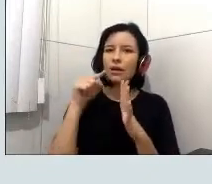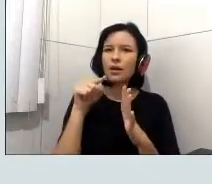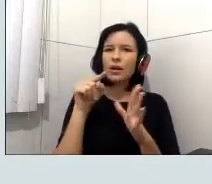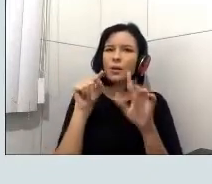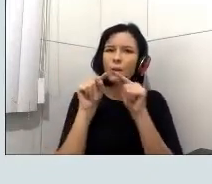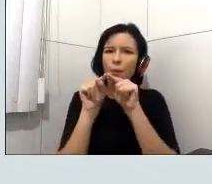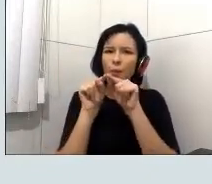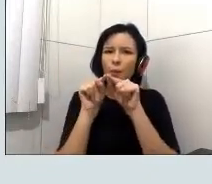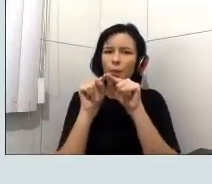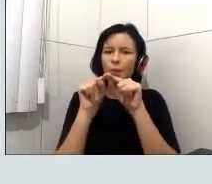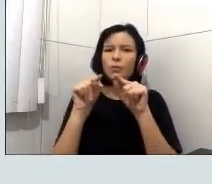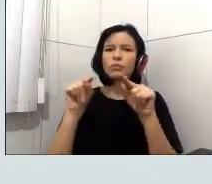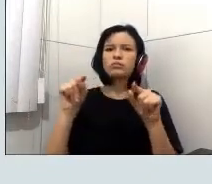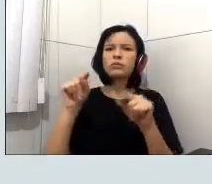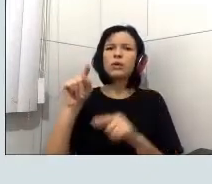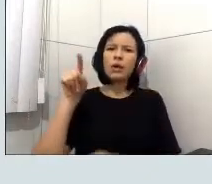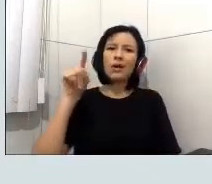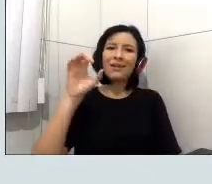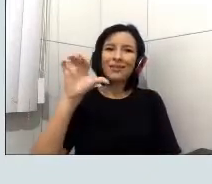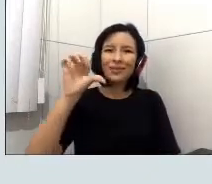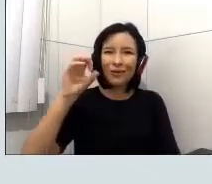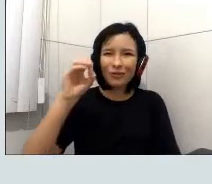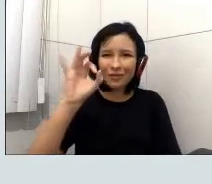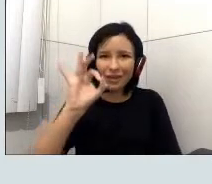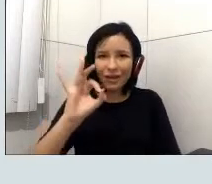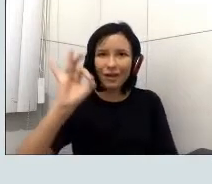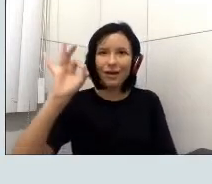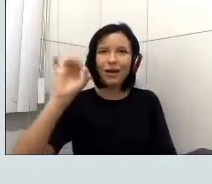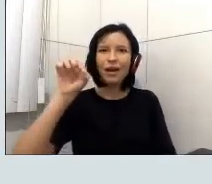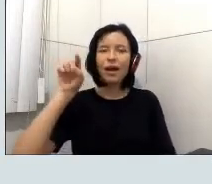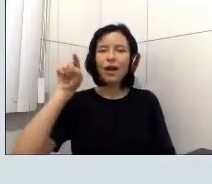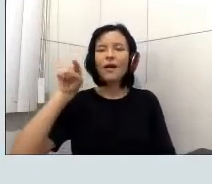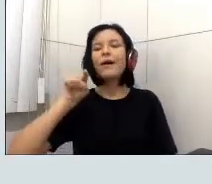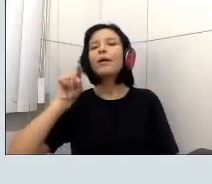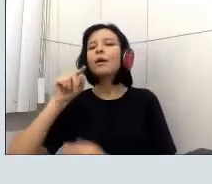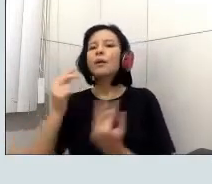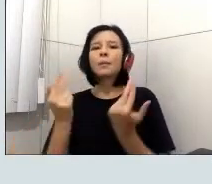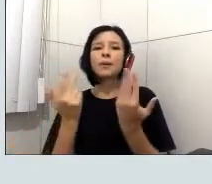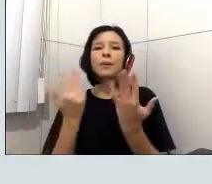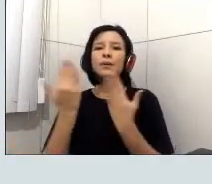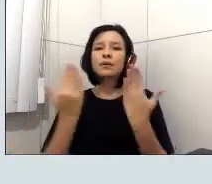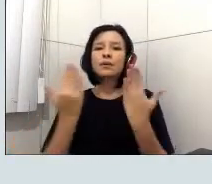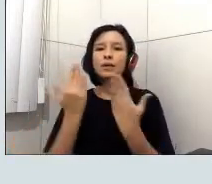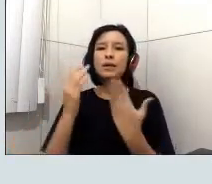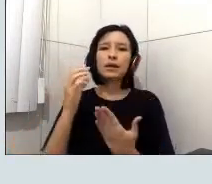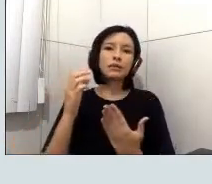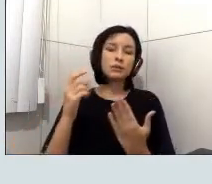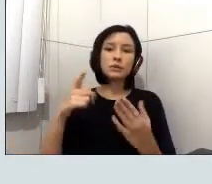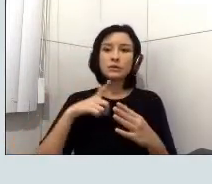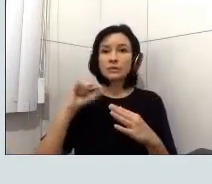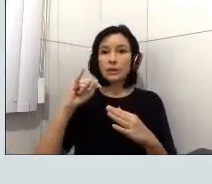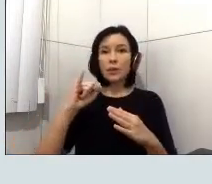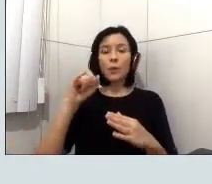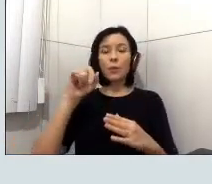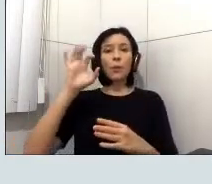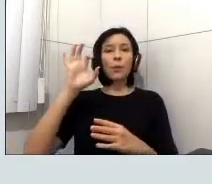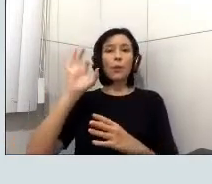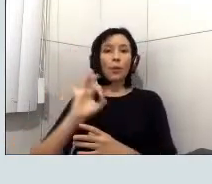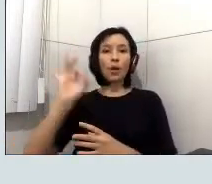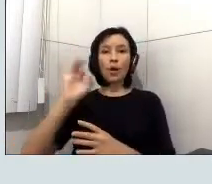reto. Um ângulo reto é a mesma coisa que dizer que é um ângulo de 90 graus,